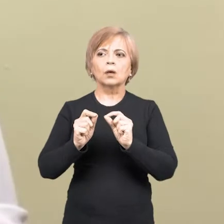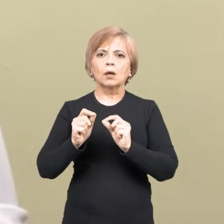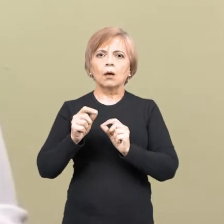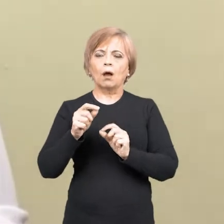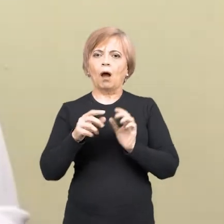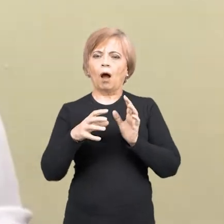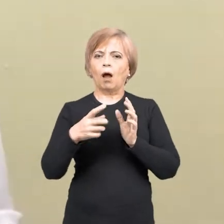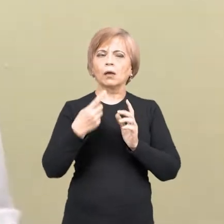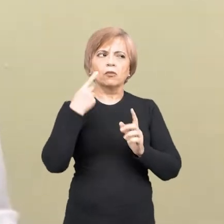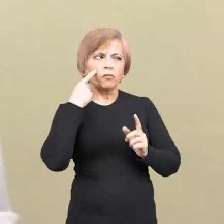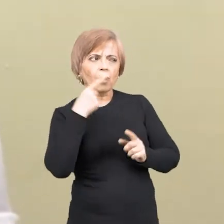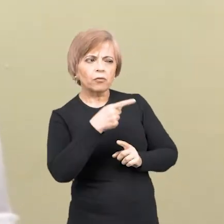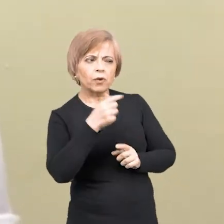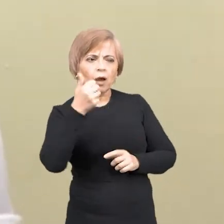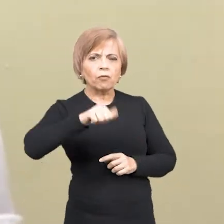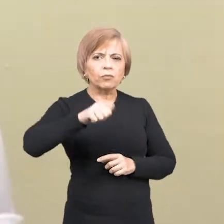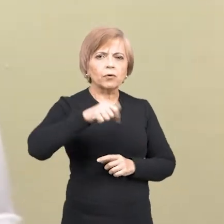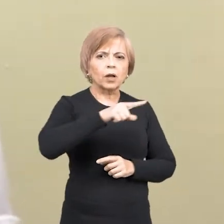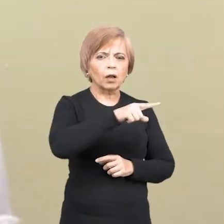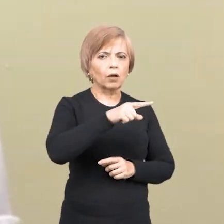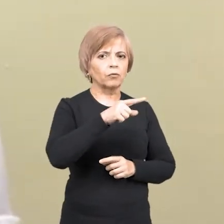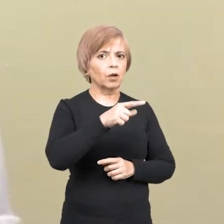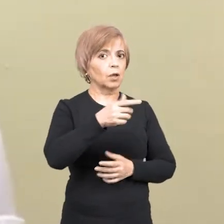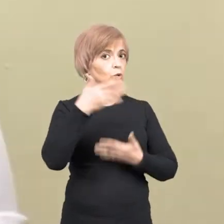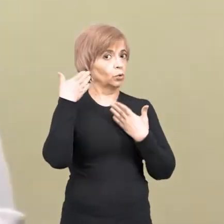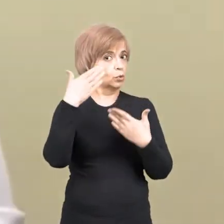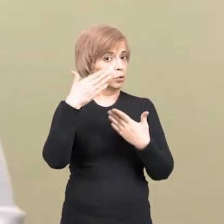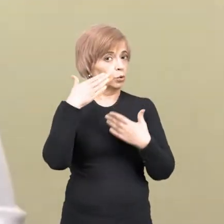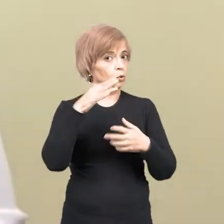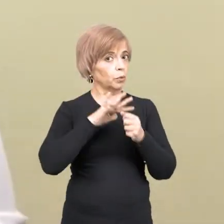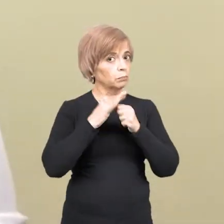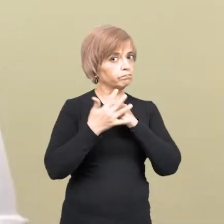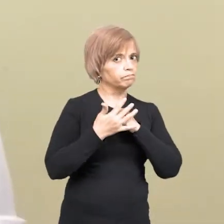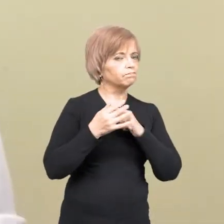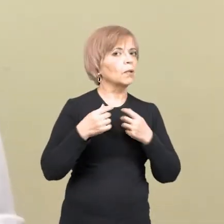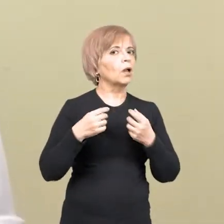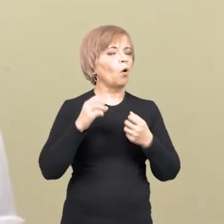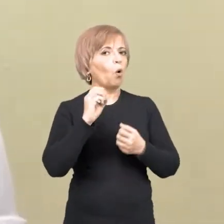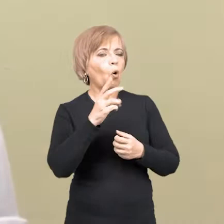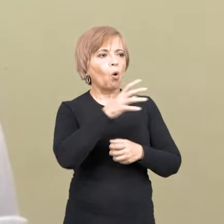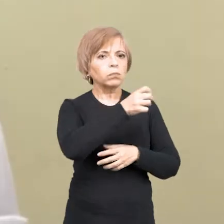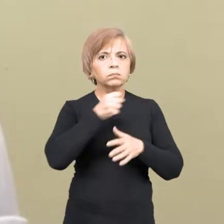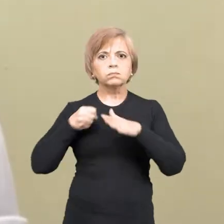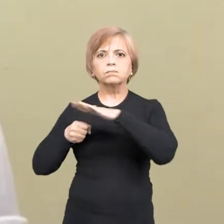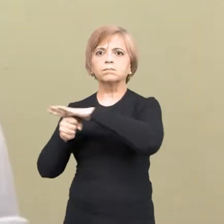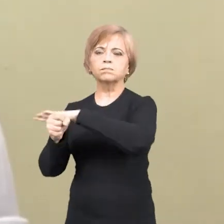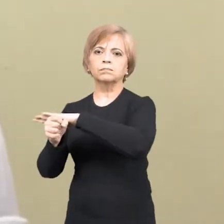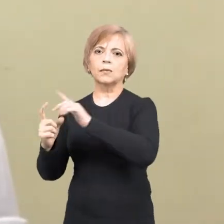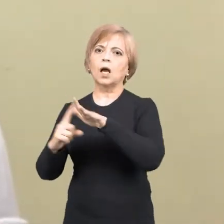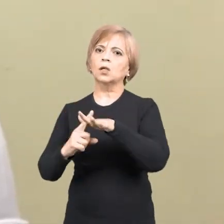caso suspeito e proceda à indicação de isolamento e o acompanhamento do